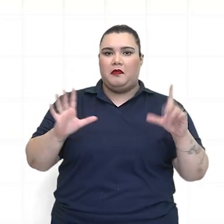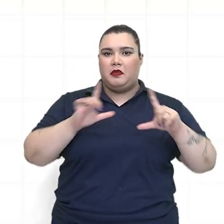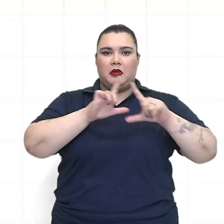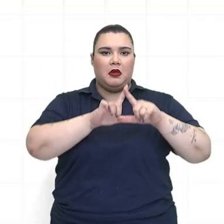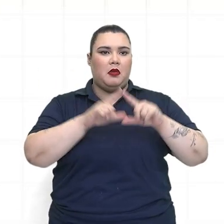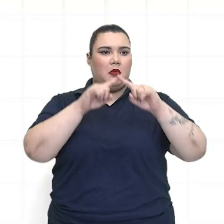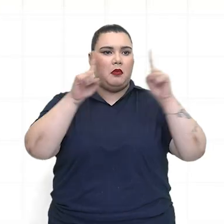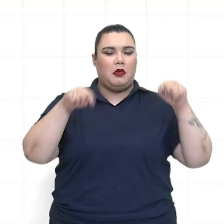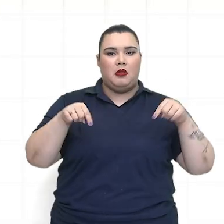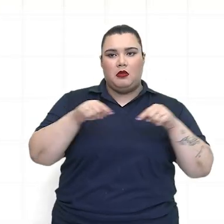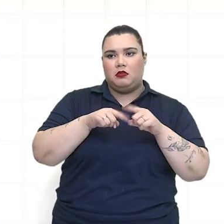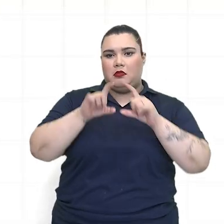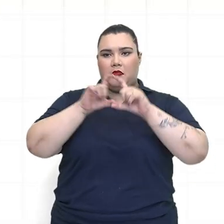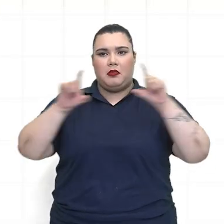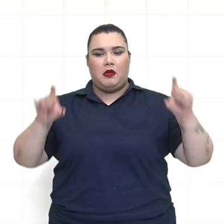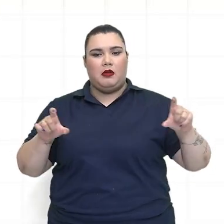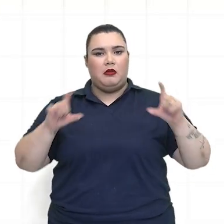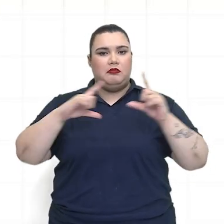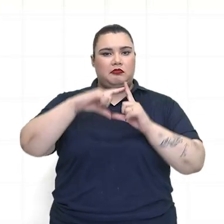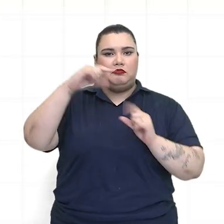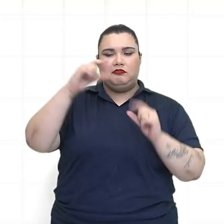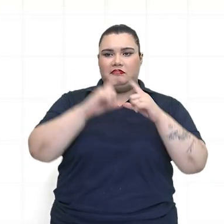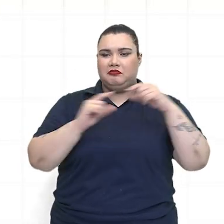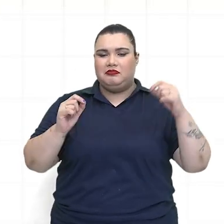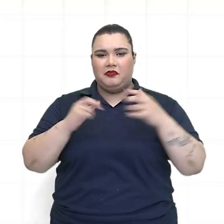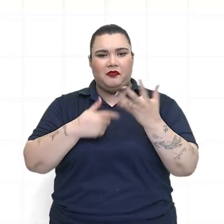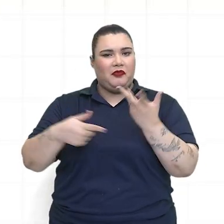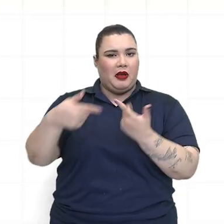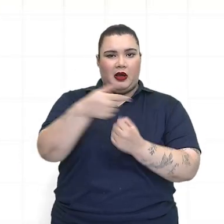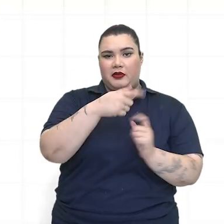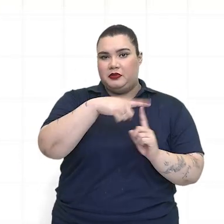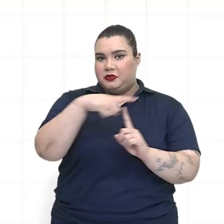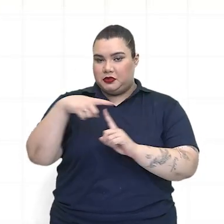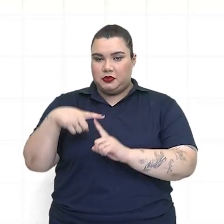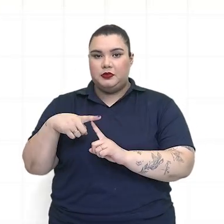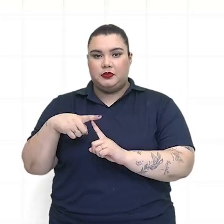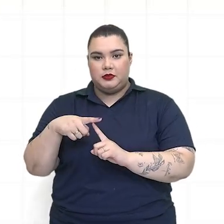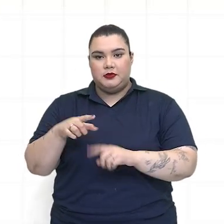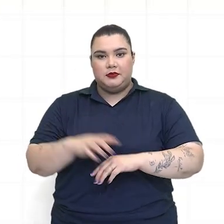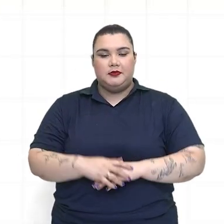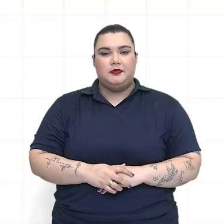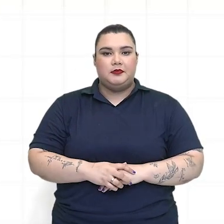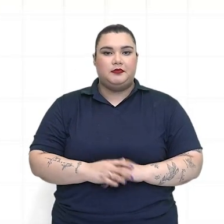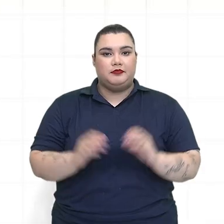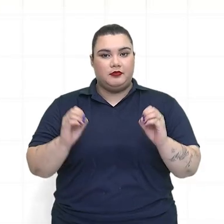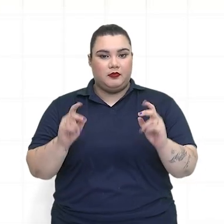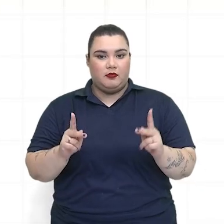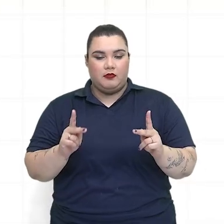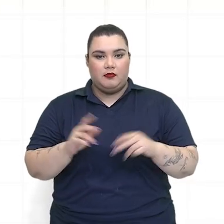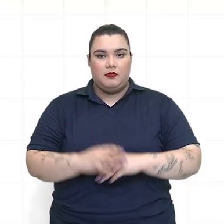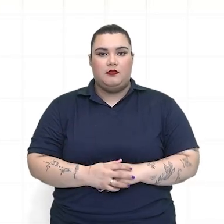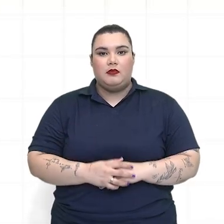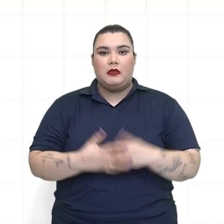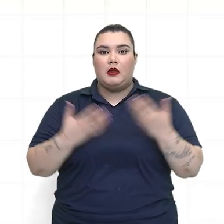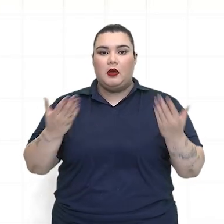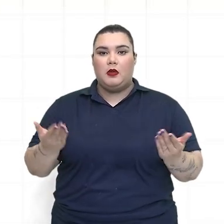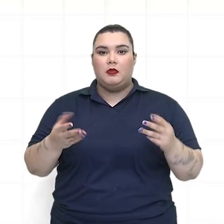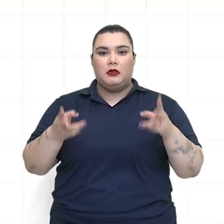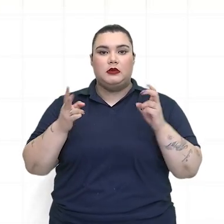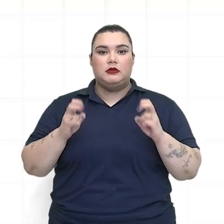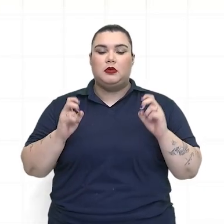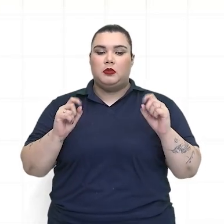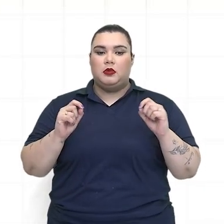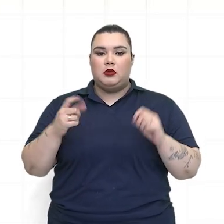um quadrado, um retângulo, um pentágono, um hexágono, um heptágono e por aí em diante. Então, olha só, nós temos o